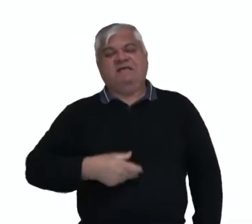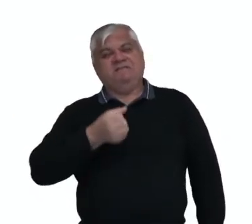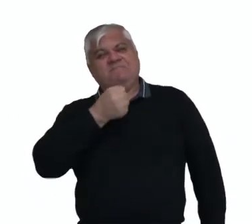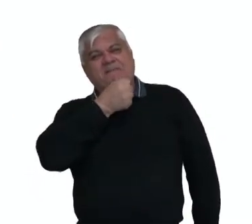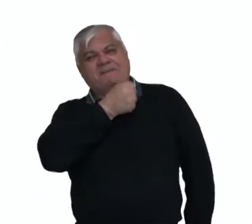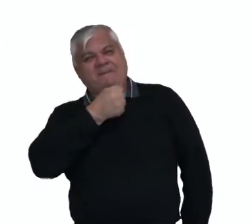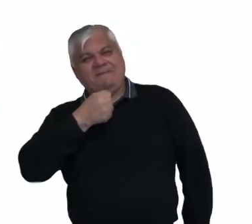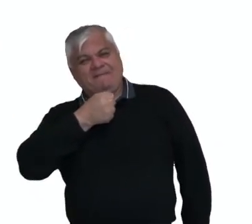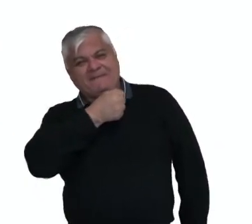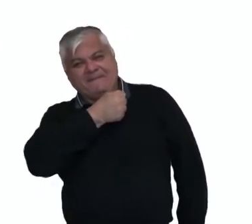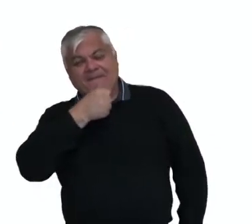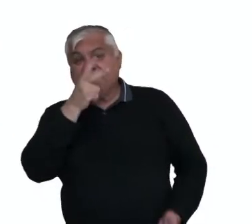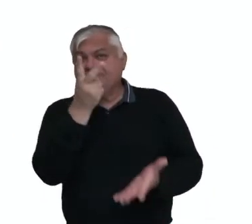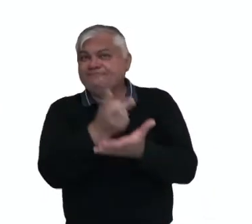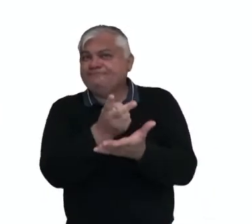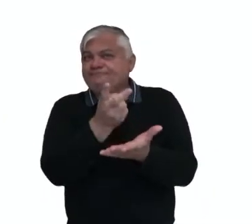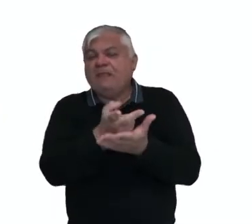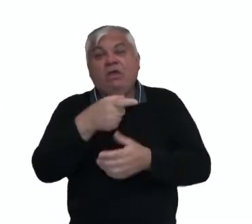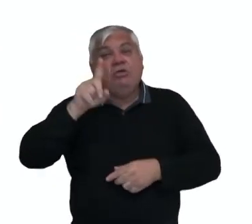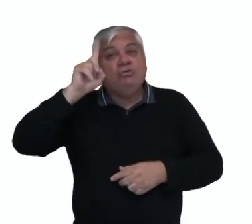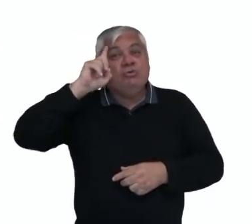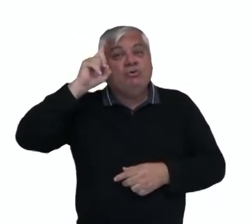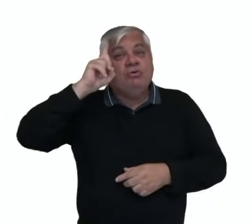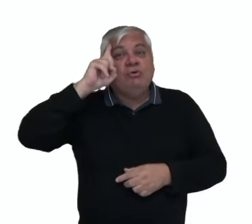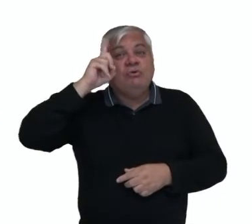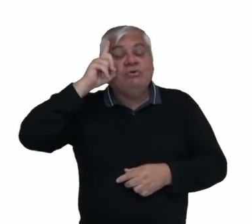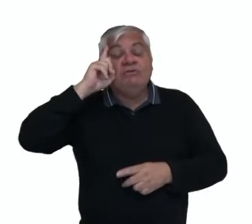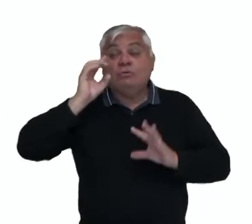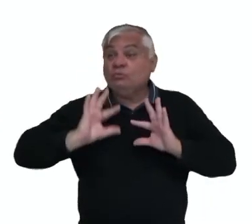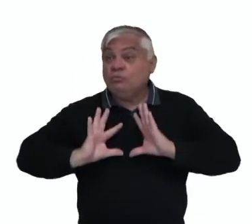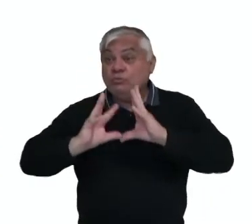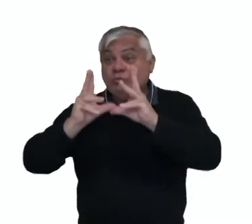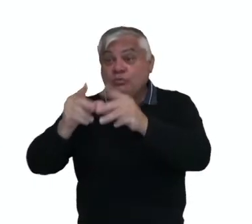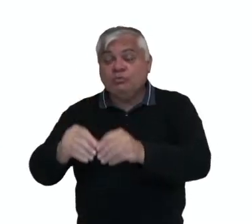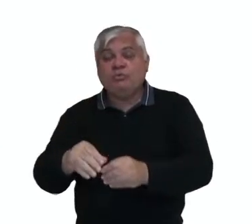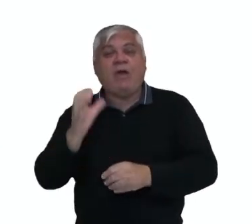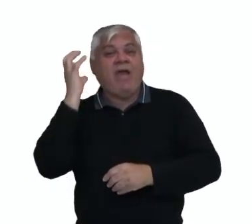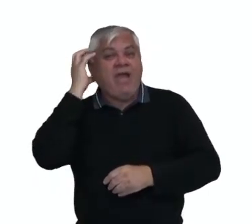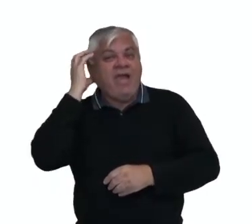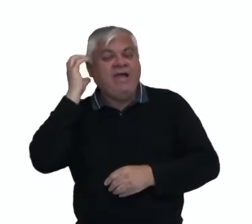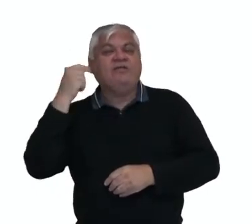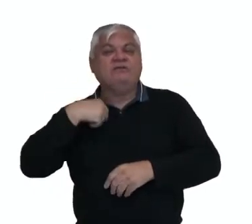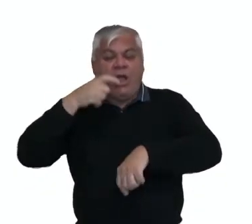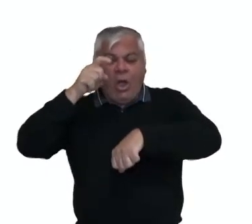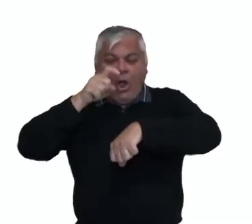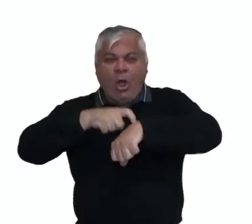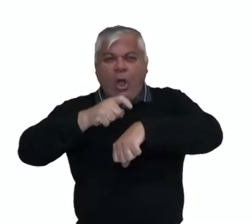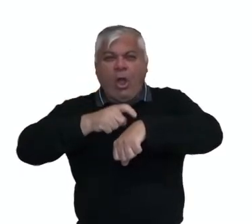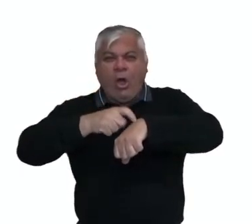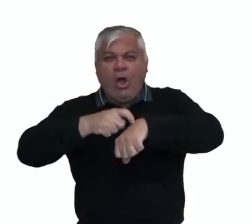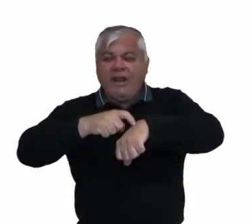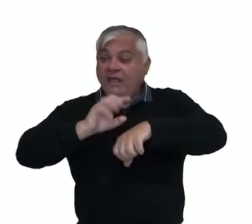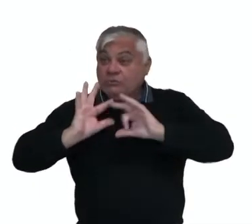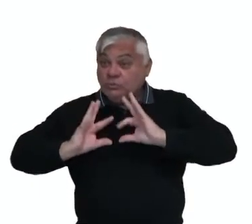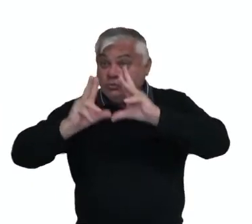né? Diariamente, todas as emissoras, elas deveriam, então, em um determinado